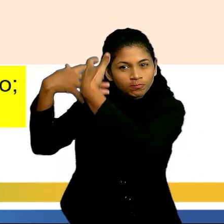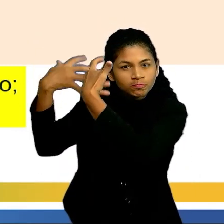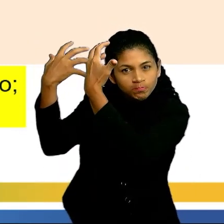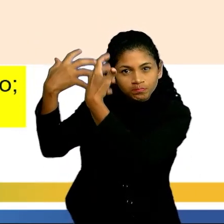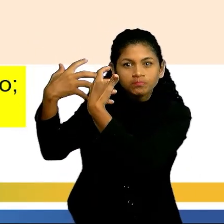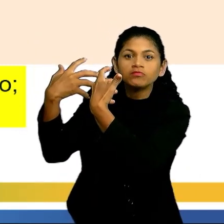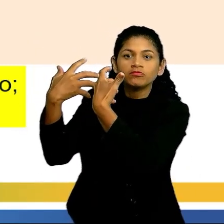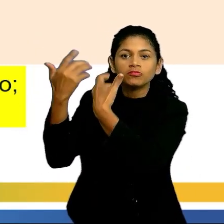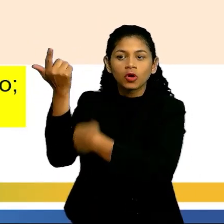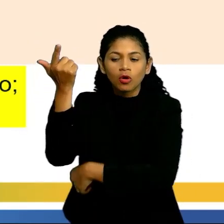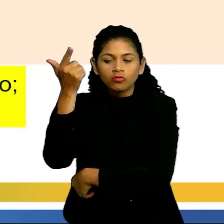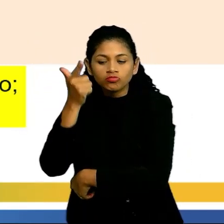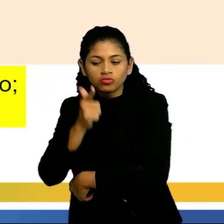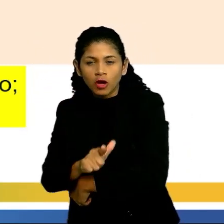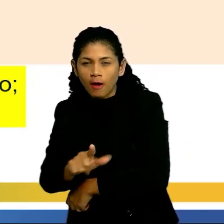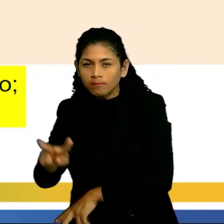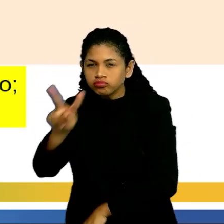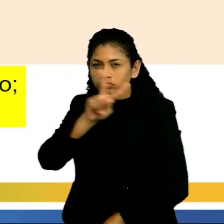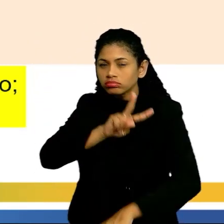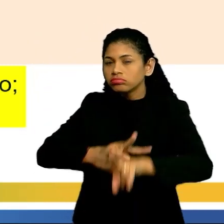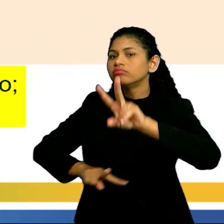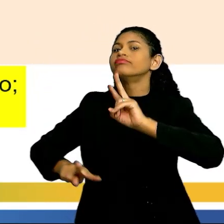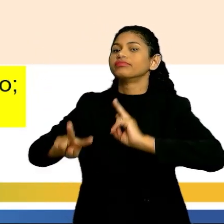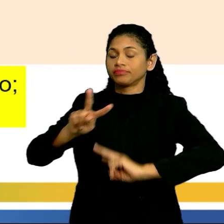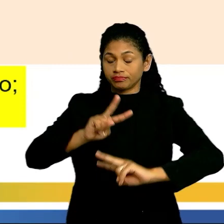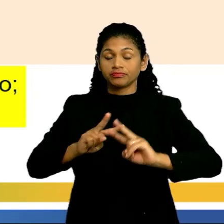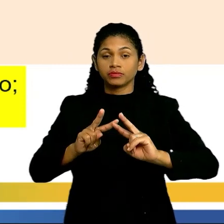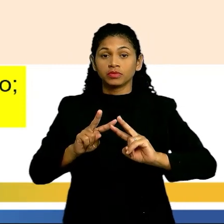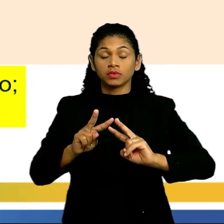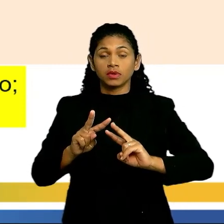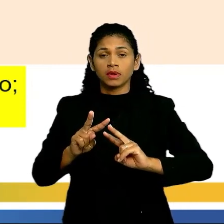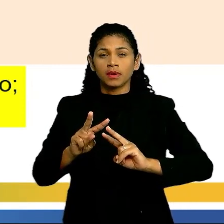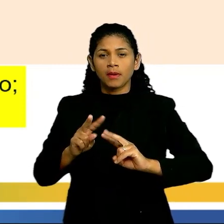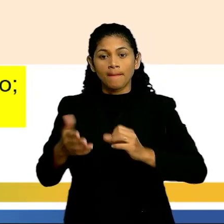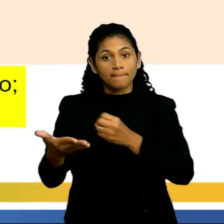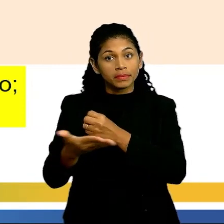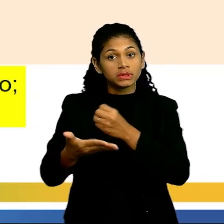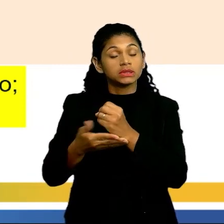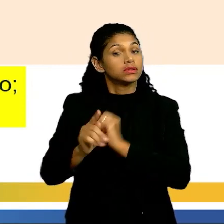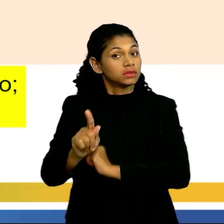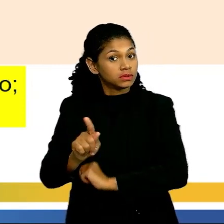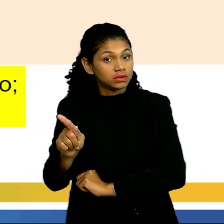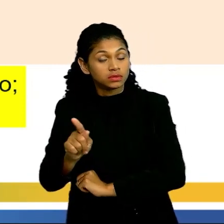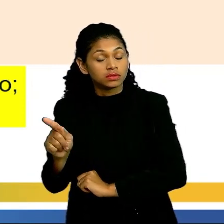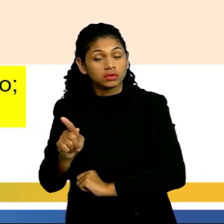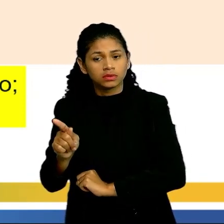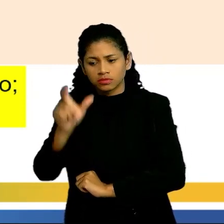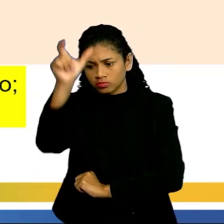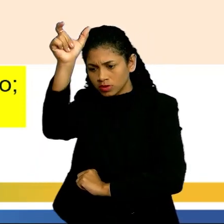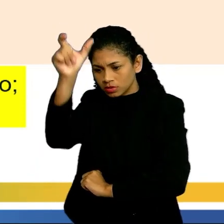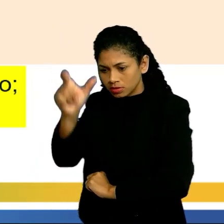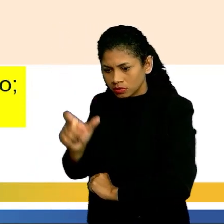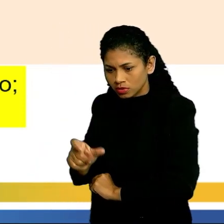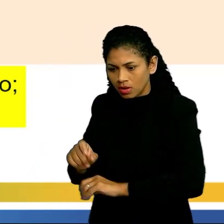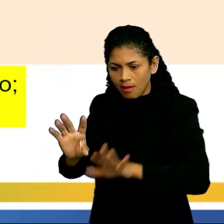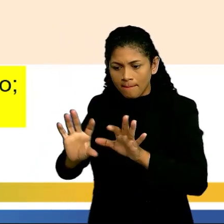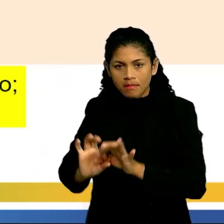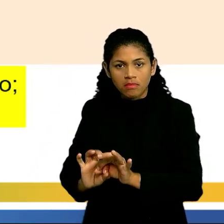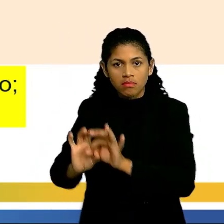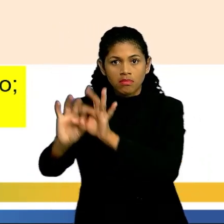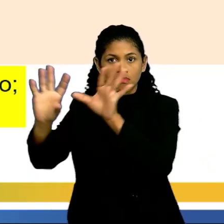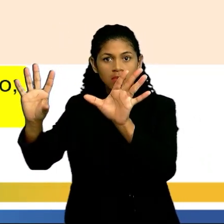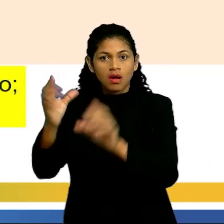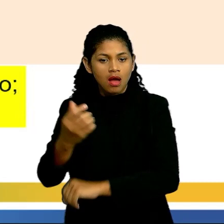Segundo ele, o indivíduo se torna mais livre ao participar do momento em que começa